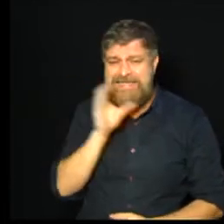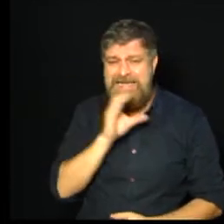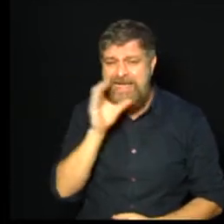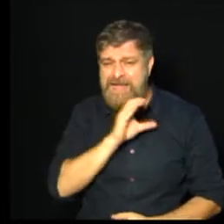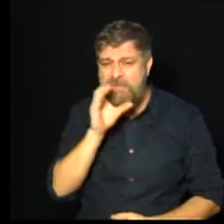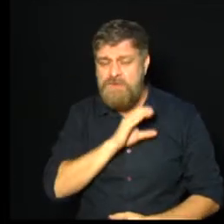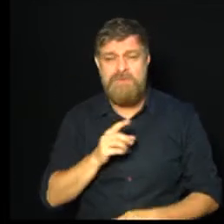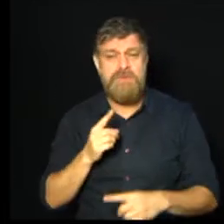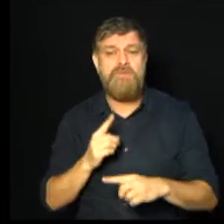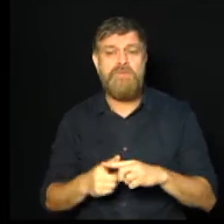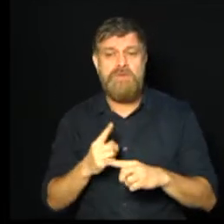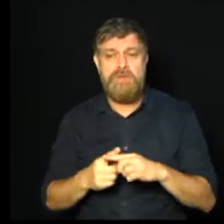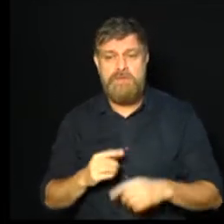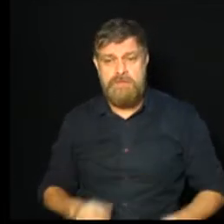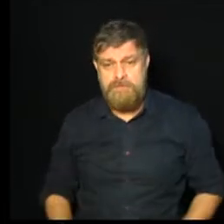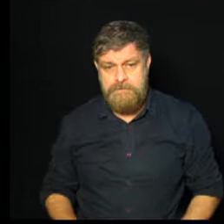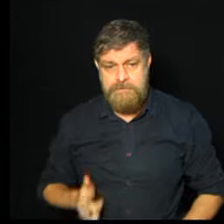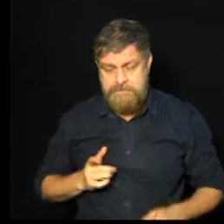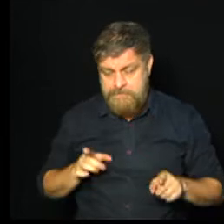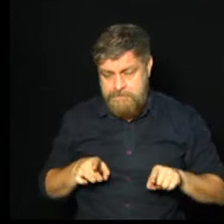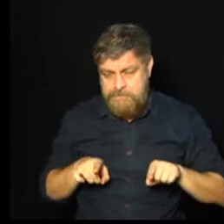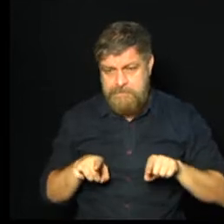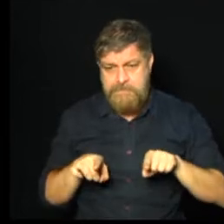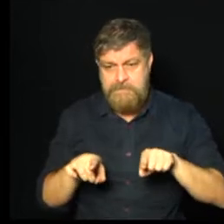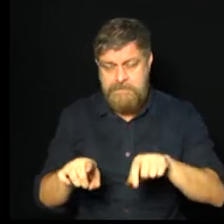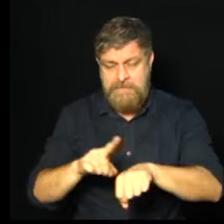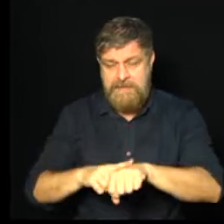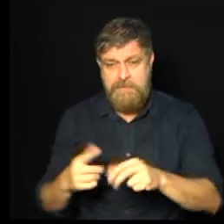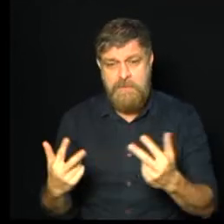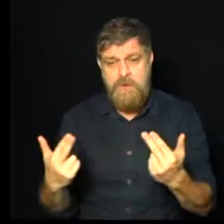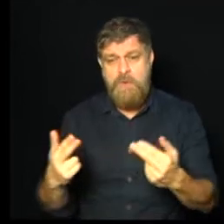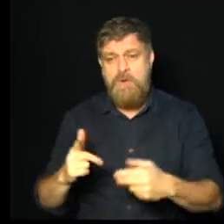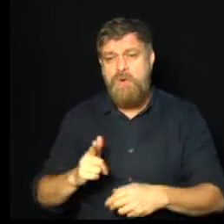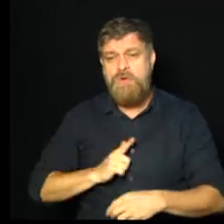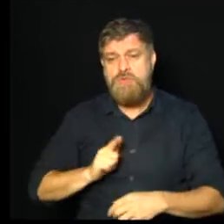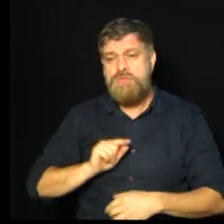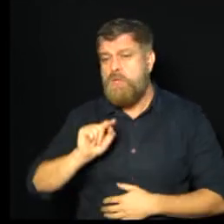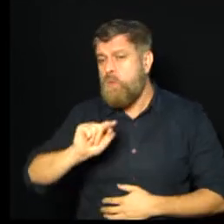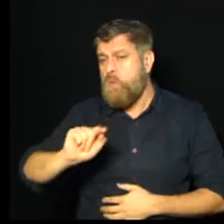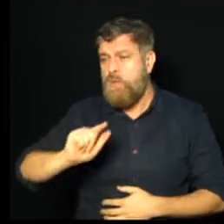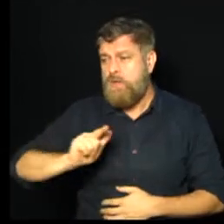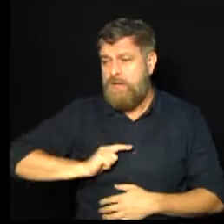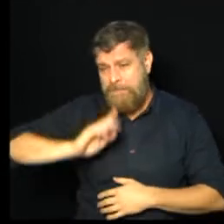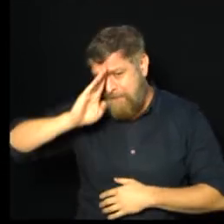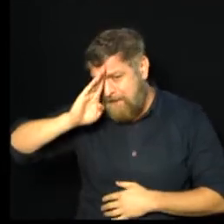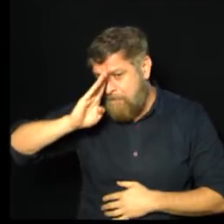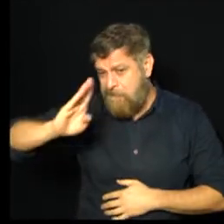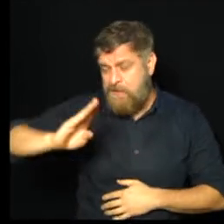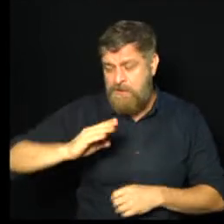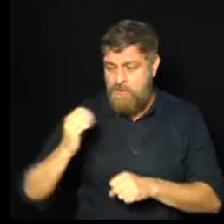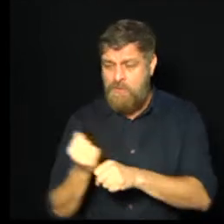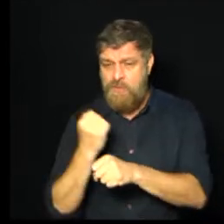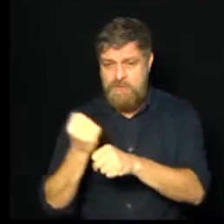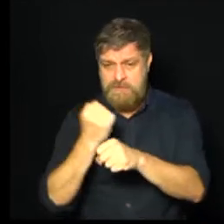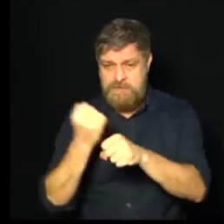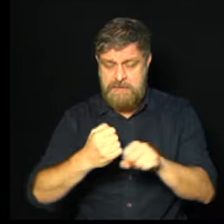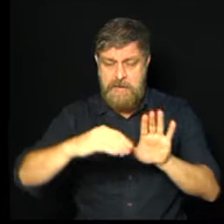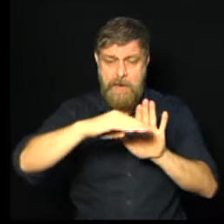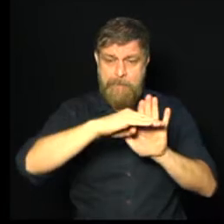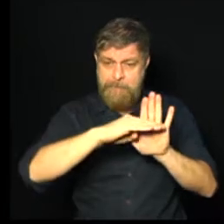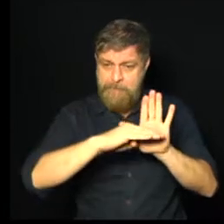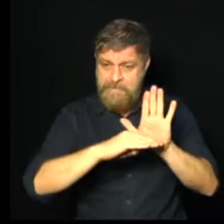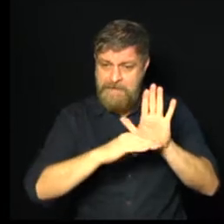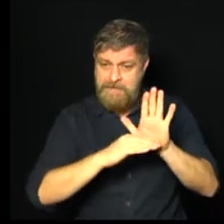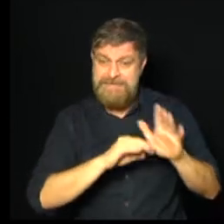e, em paralelo a isso, existia uma priorização da construção do plano de cargos, carreiras